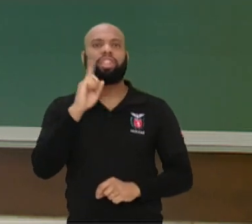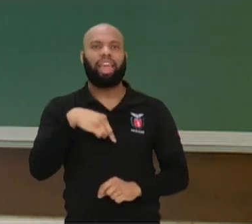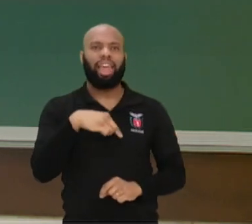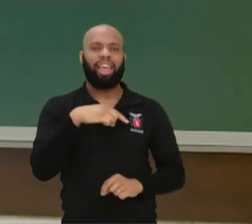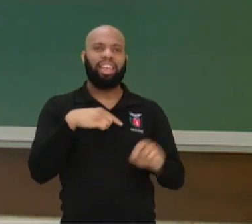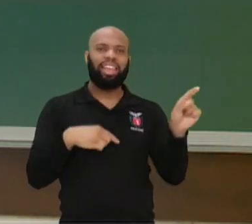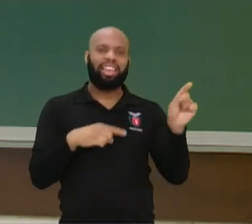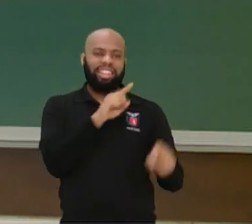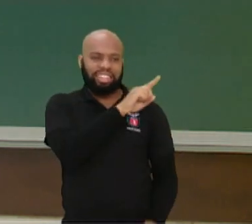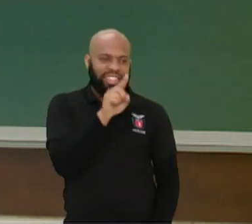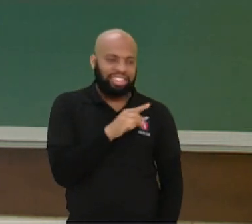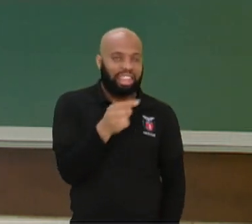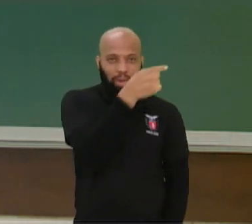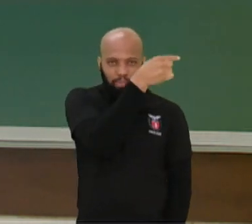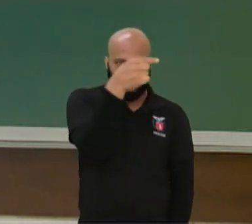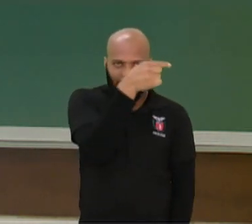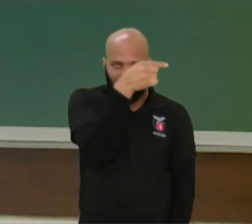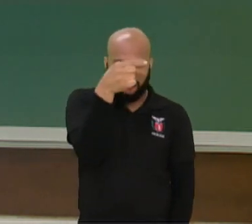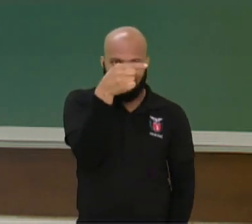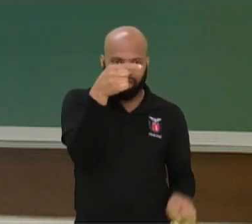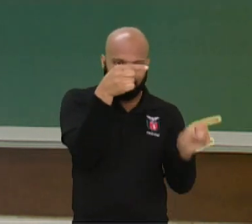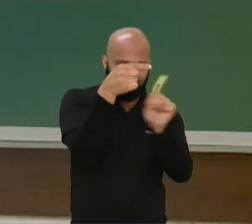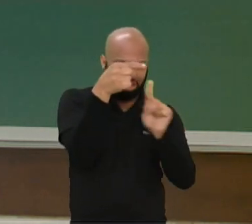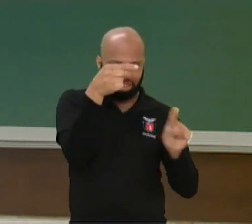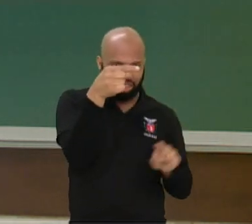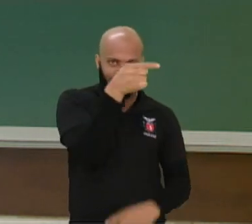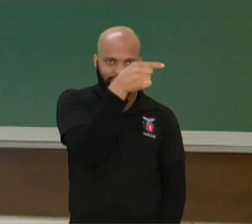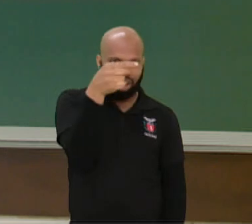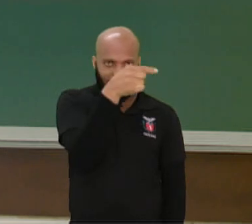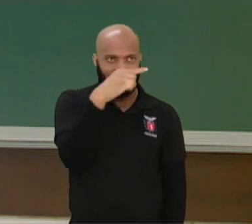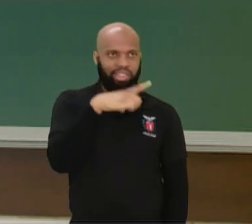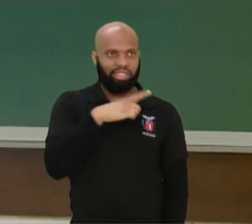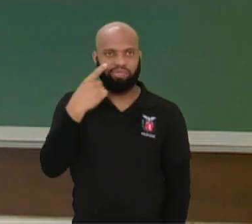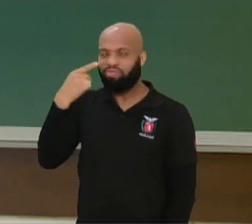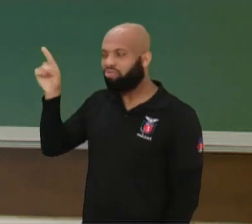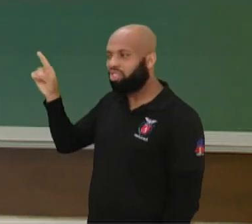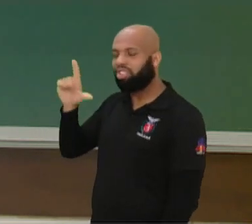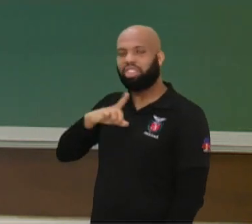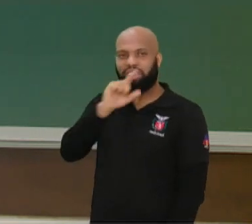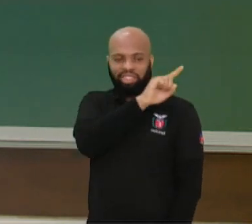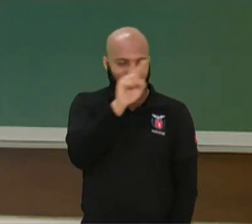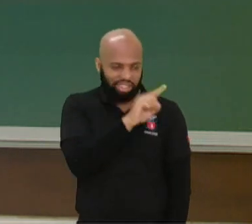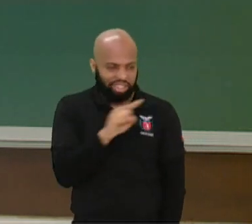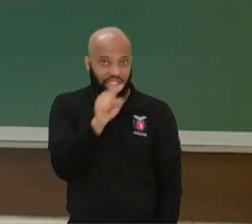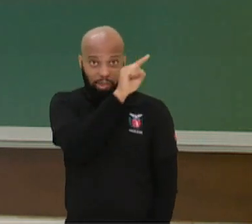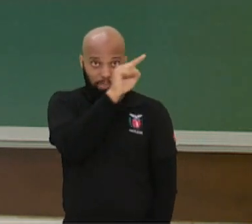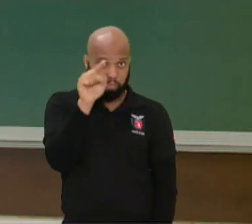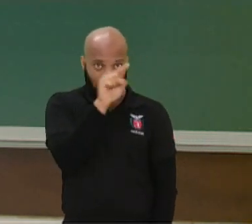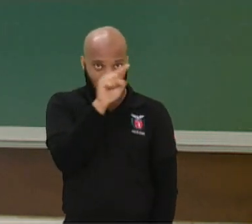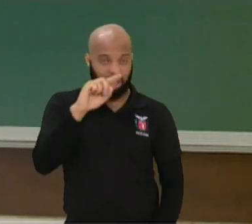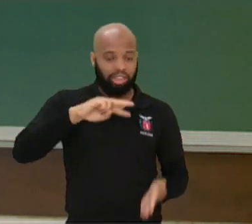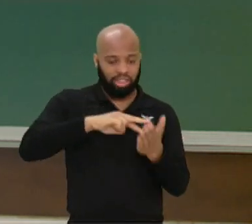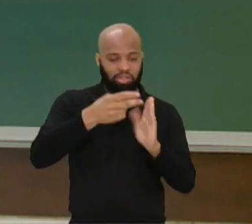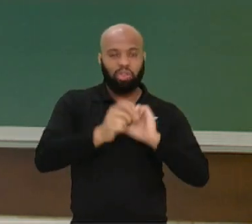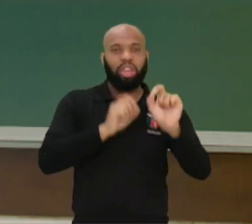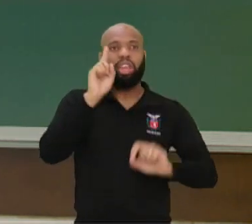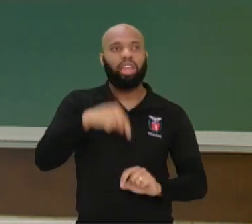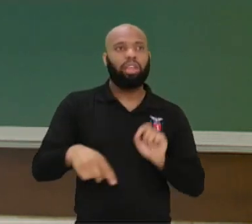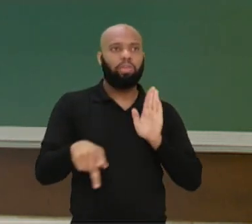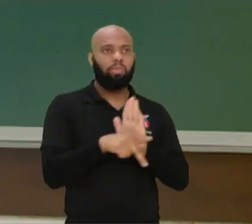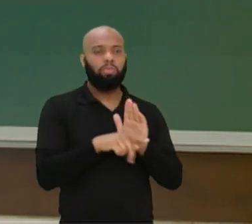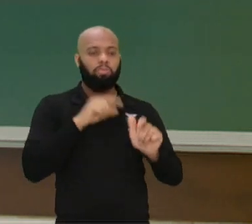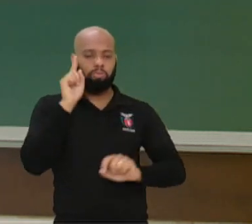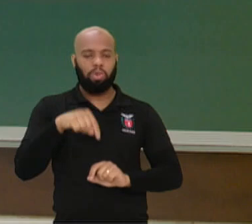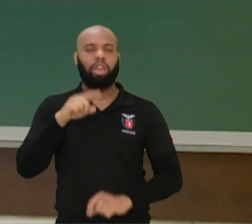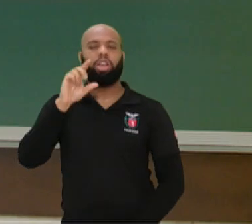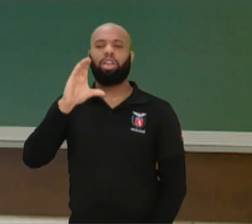barrinha em cima. Então, se eu tenho Z, A mais BI, o Z com a barrinha em cima significa que é o